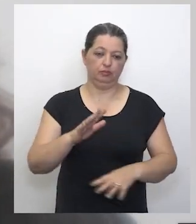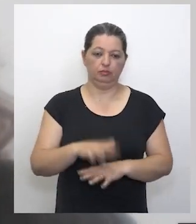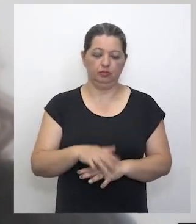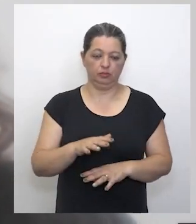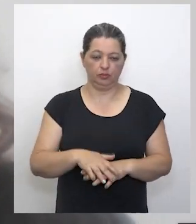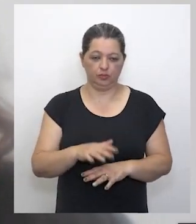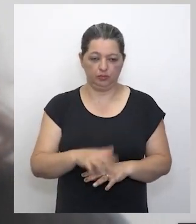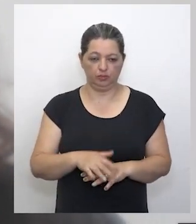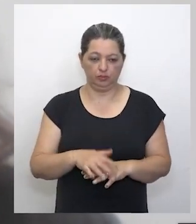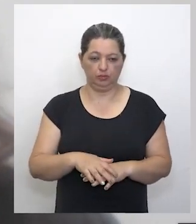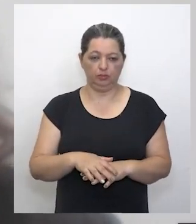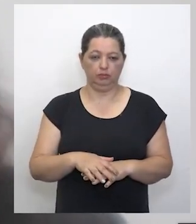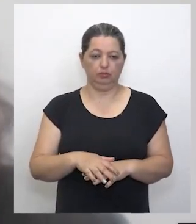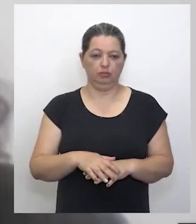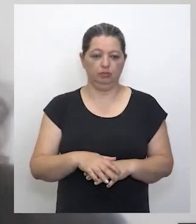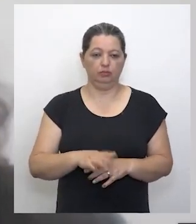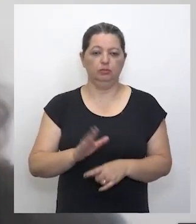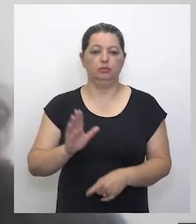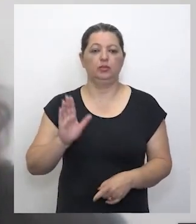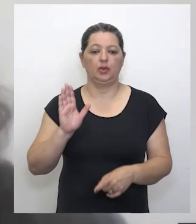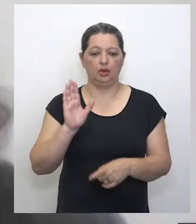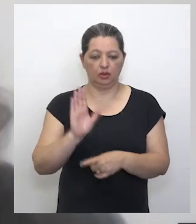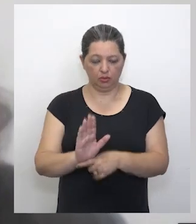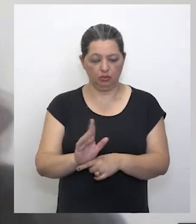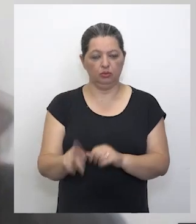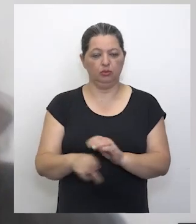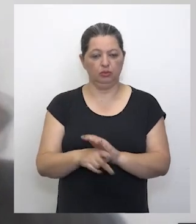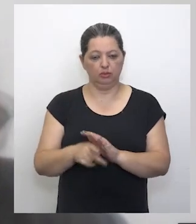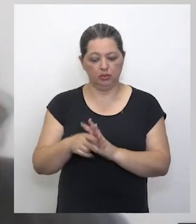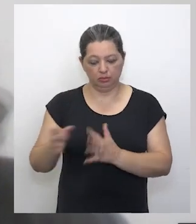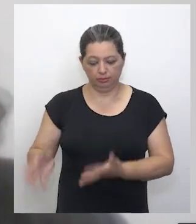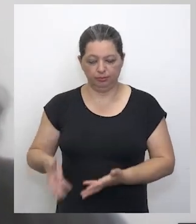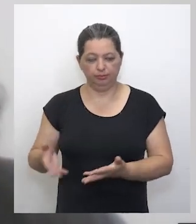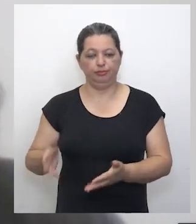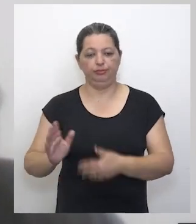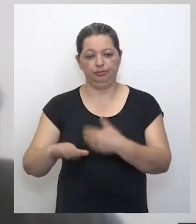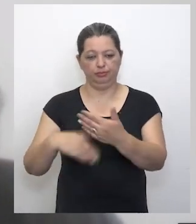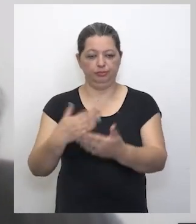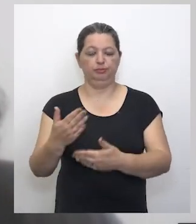que essas atividades favoreçam o engajamento do estudante. Uma